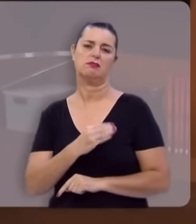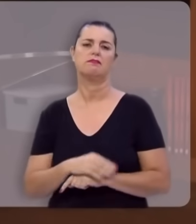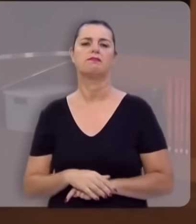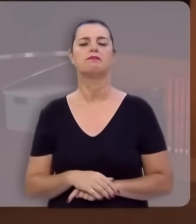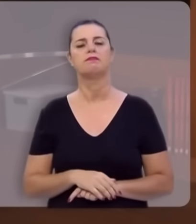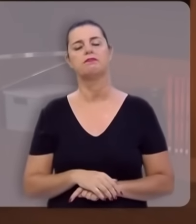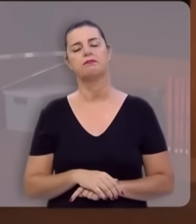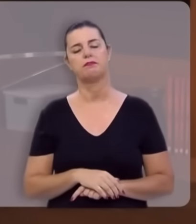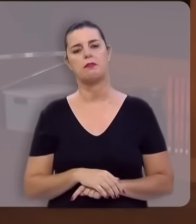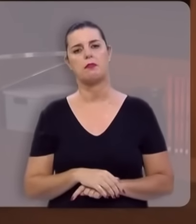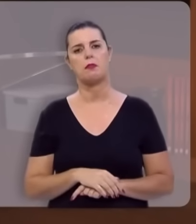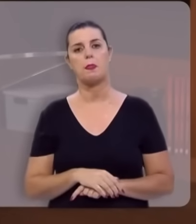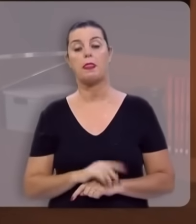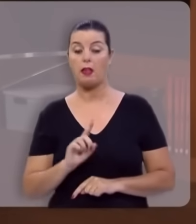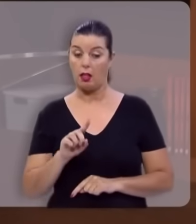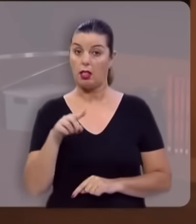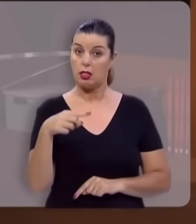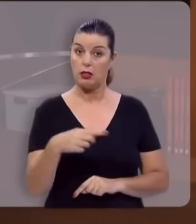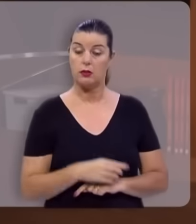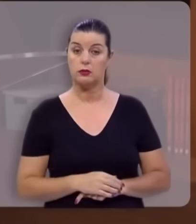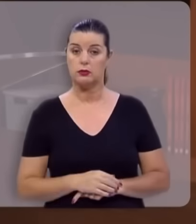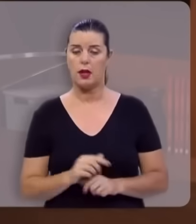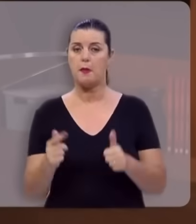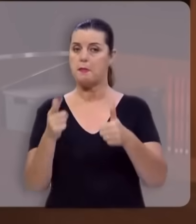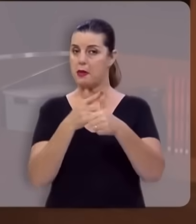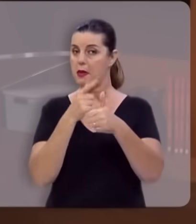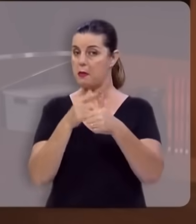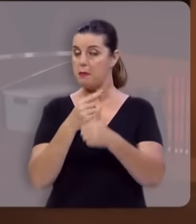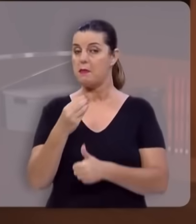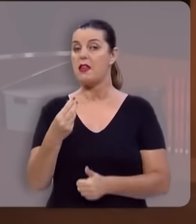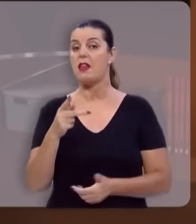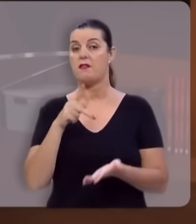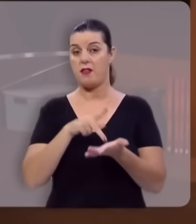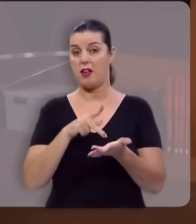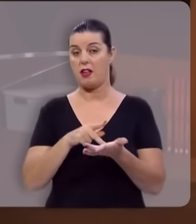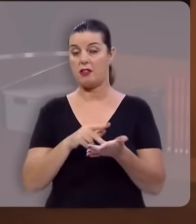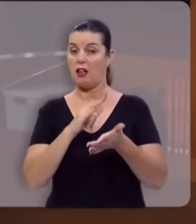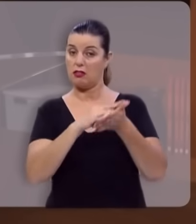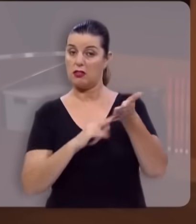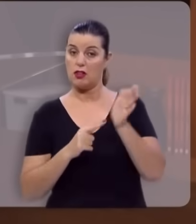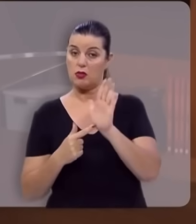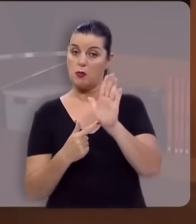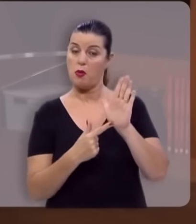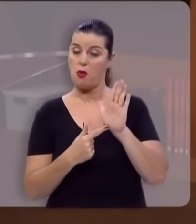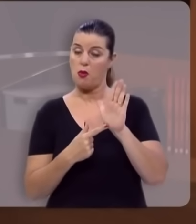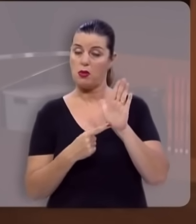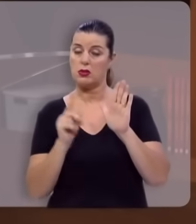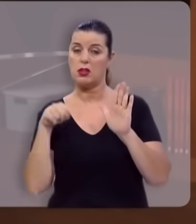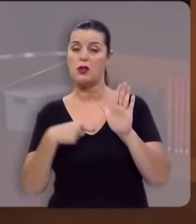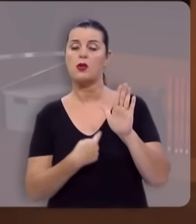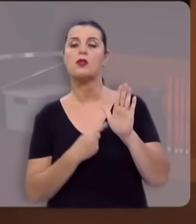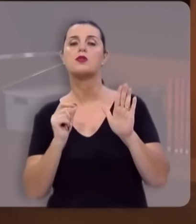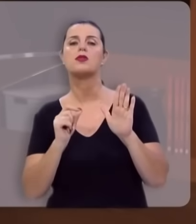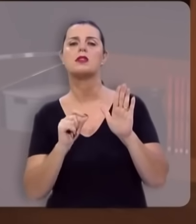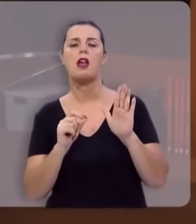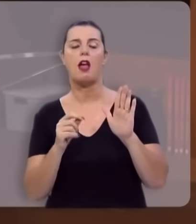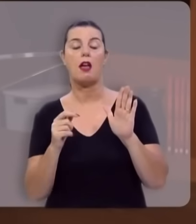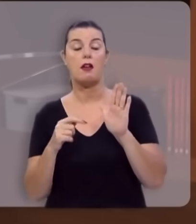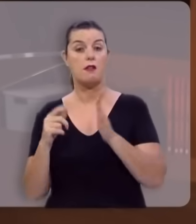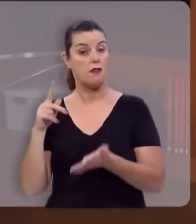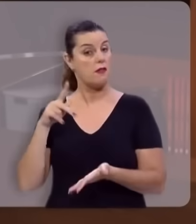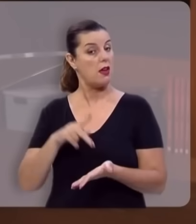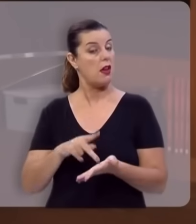pecados. Então, a primeira verdade que esse texto traz para nós, uma verdade grave,